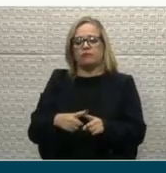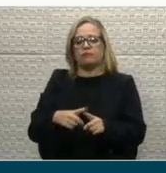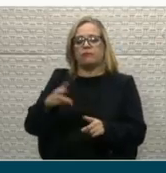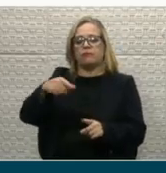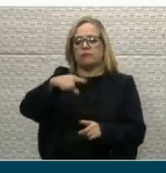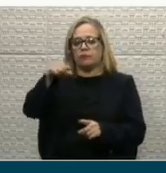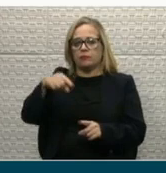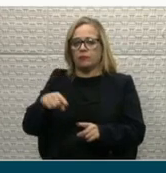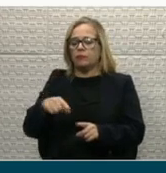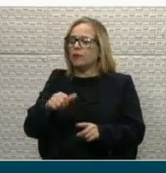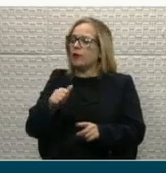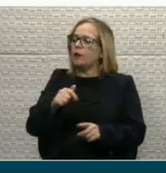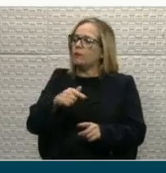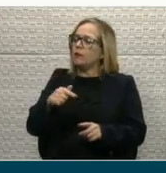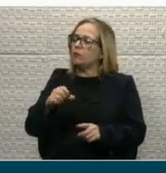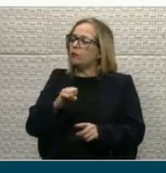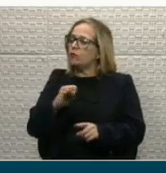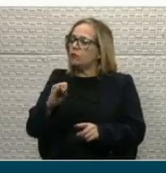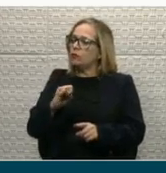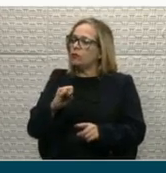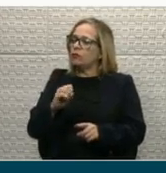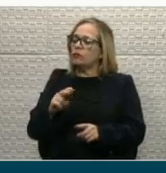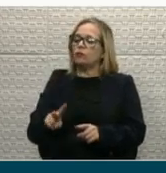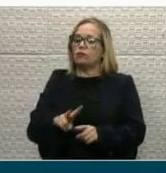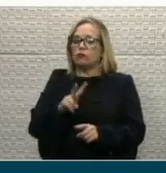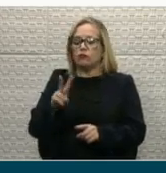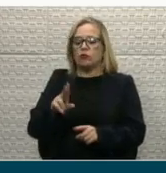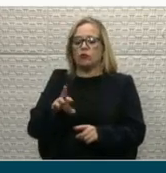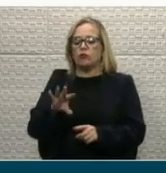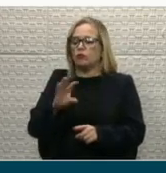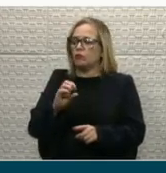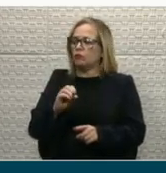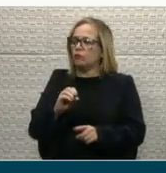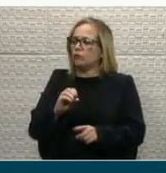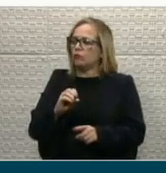matriz A menos I pelo vetor V igual